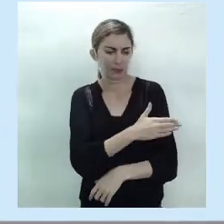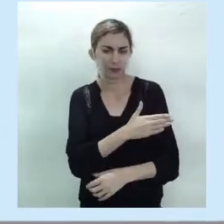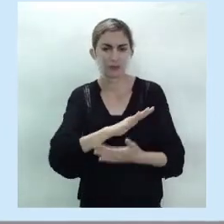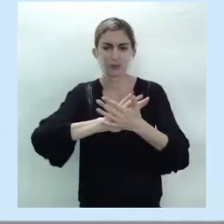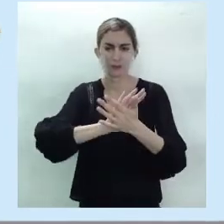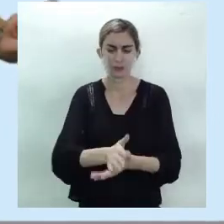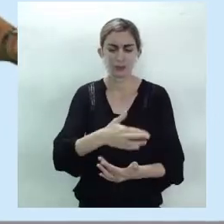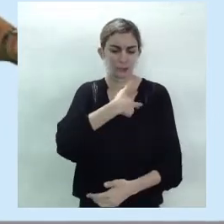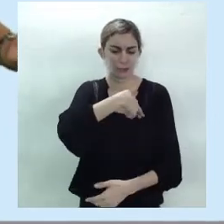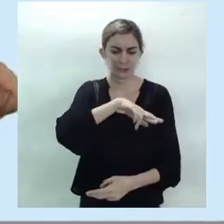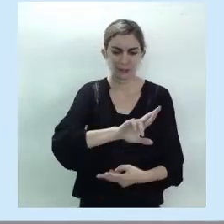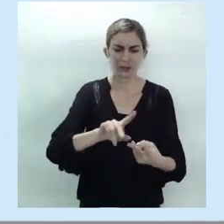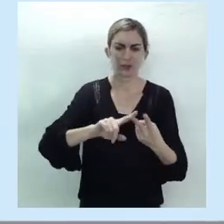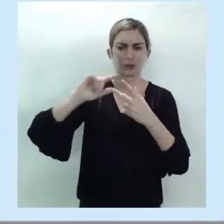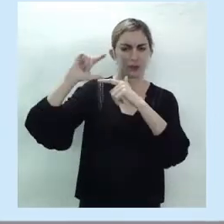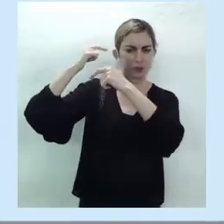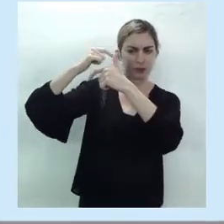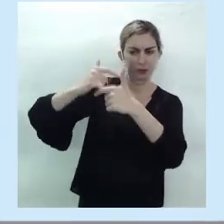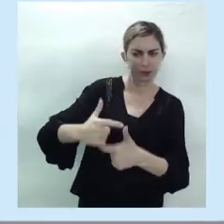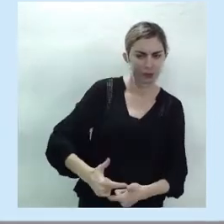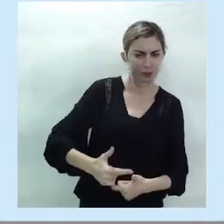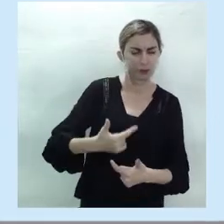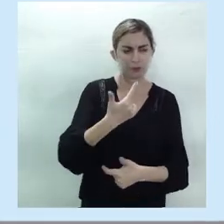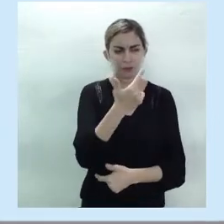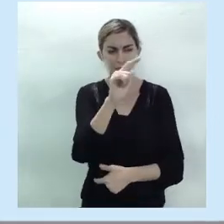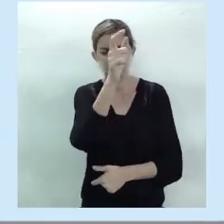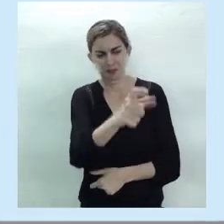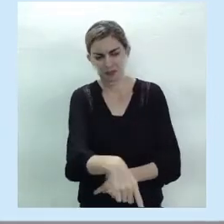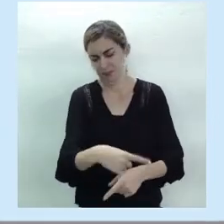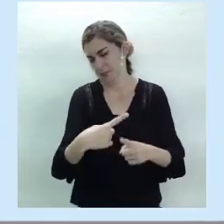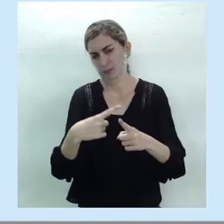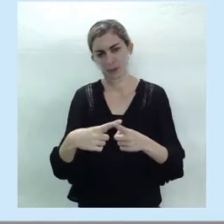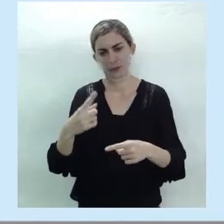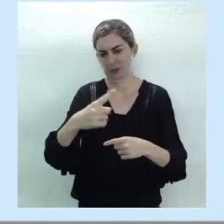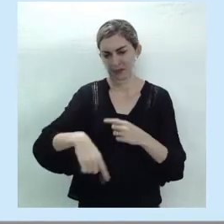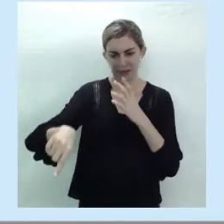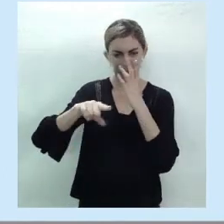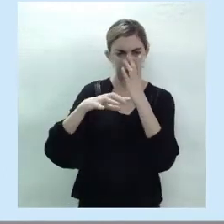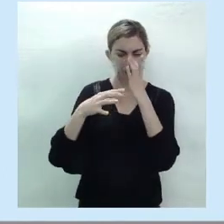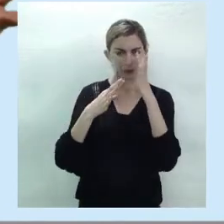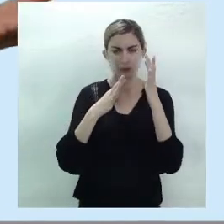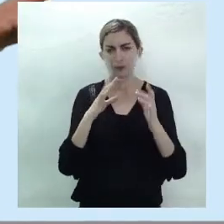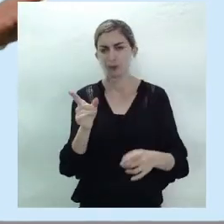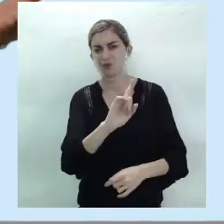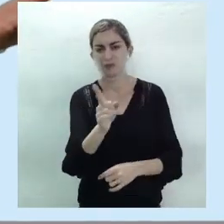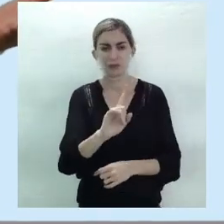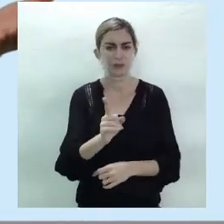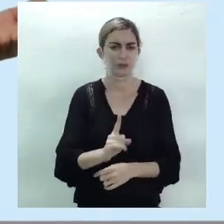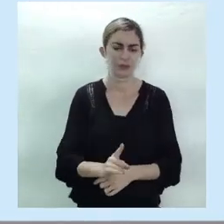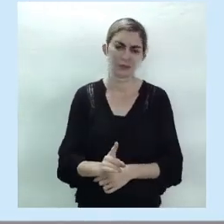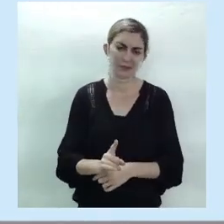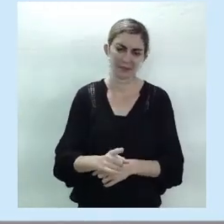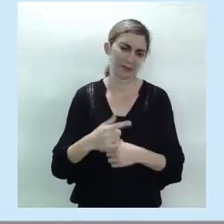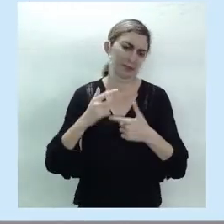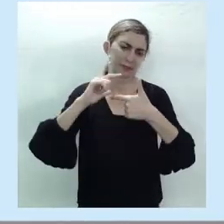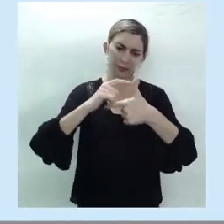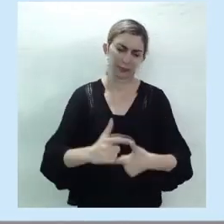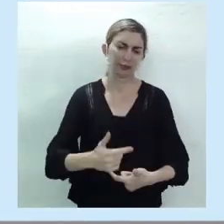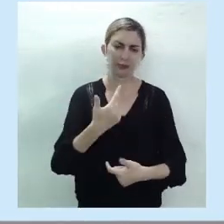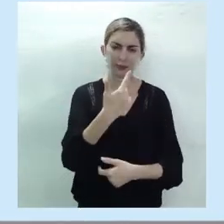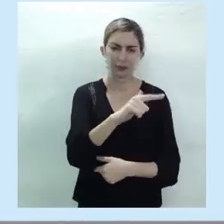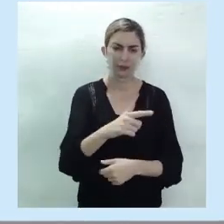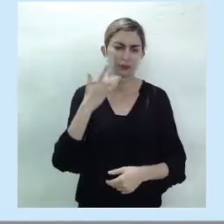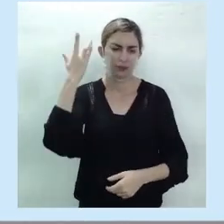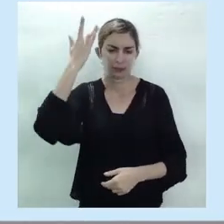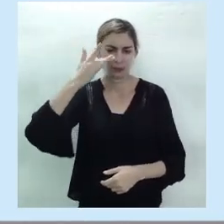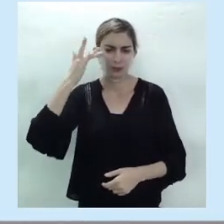preconceito à religião, à tradição religiosa do outro, porque nós desconhecemos a tradição religiosa do outro